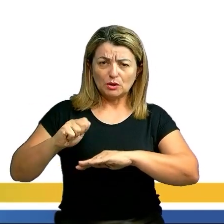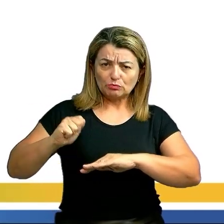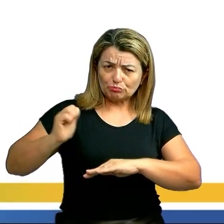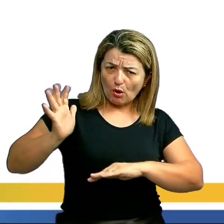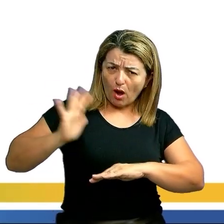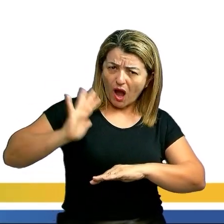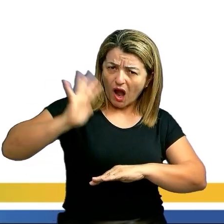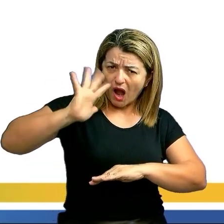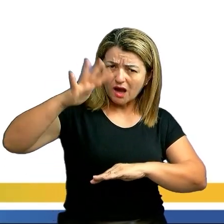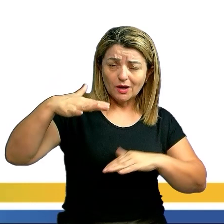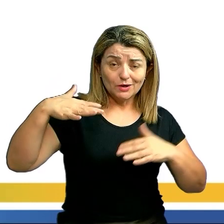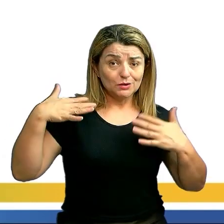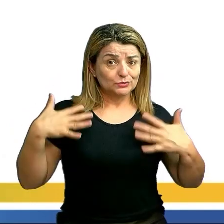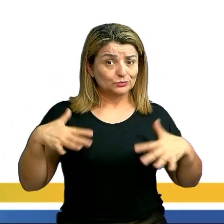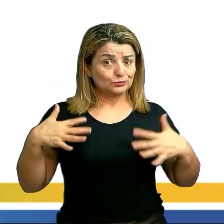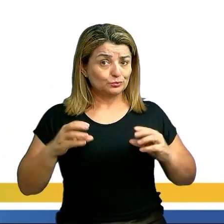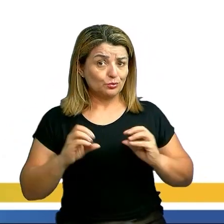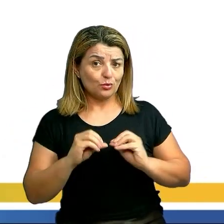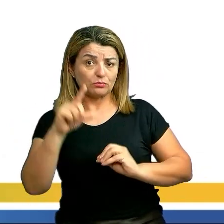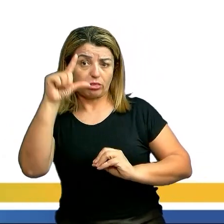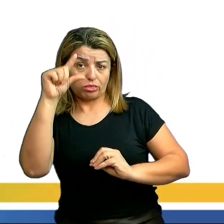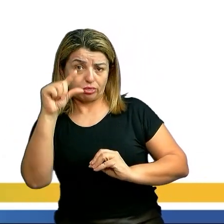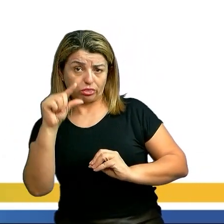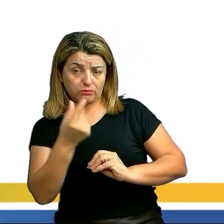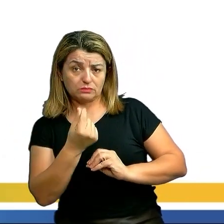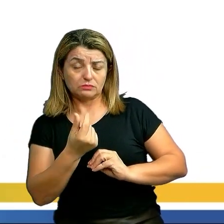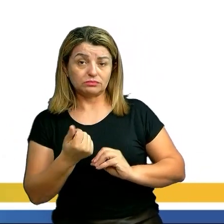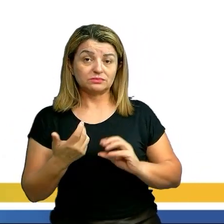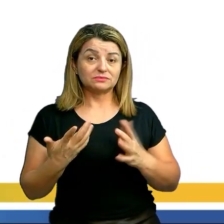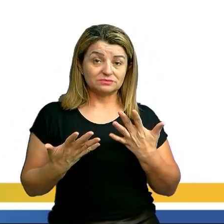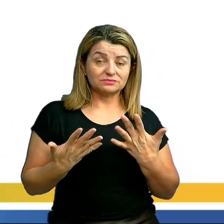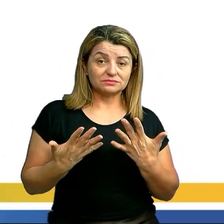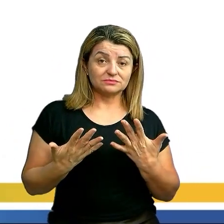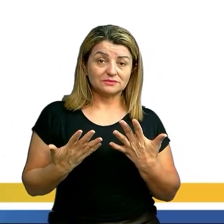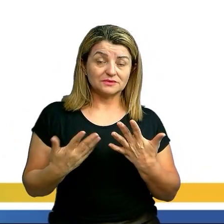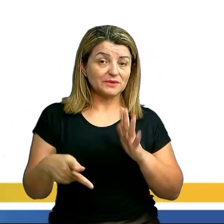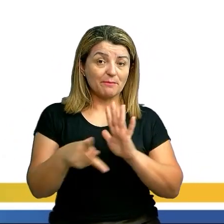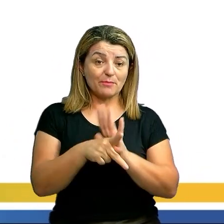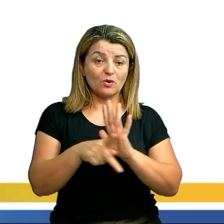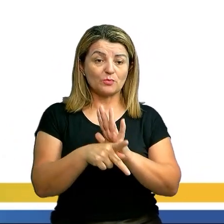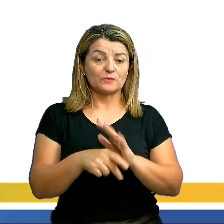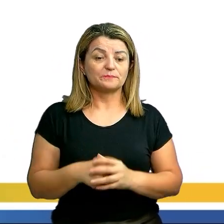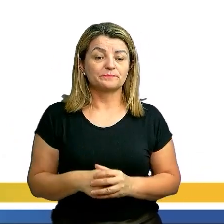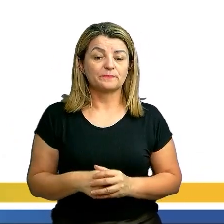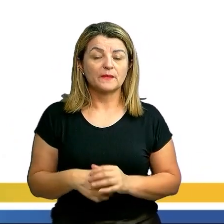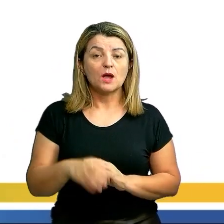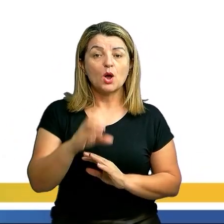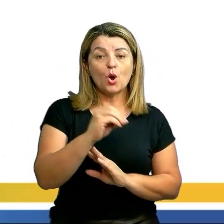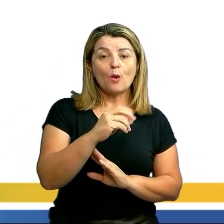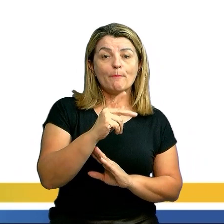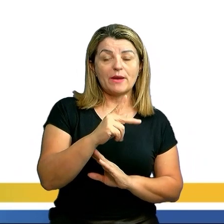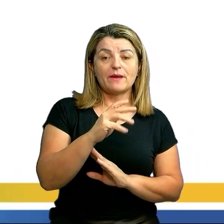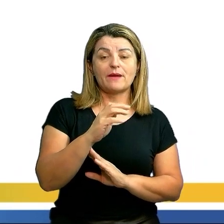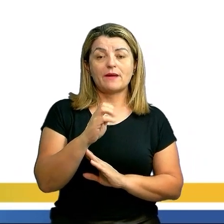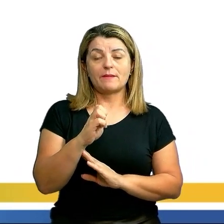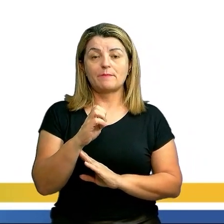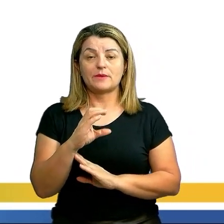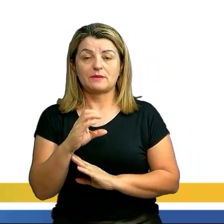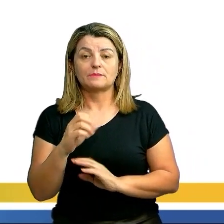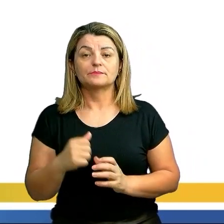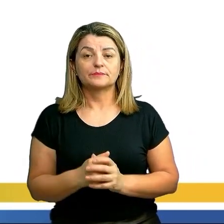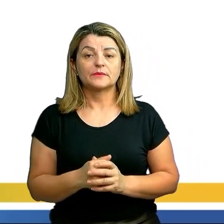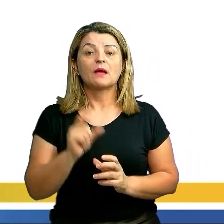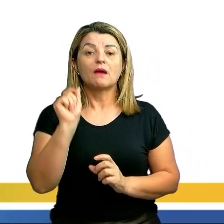subido ou tem diminuído, né, relacionado ao PEP. Enfim, a OPEP é a organização